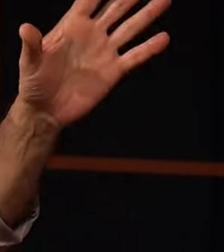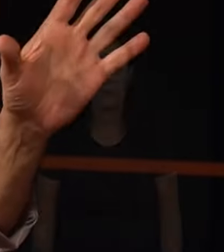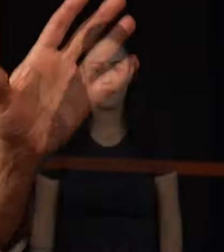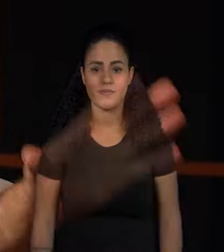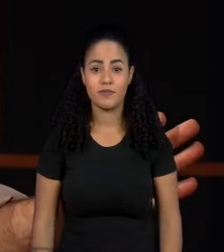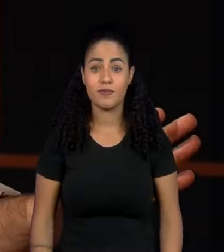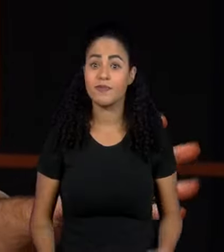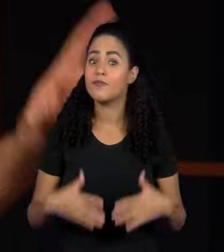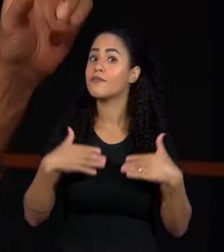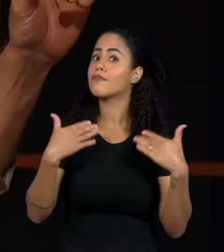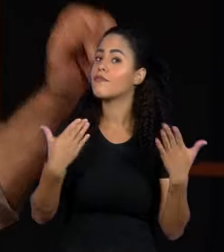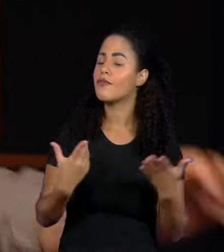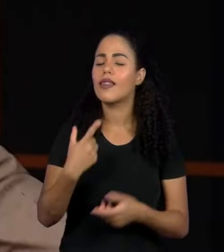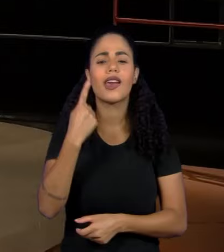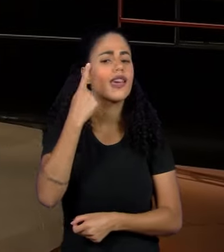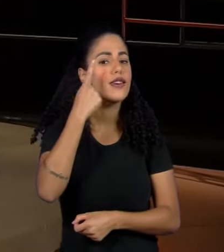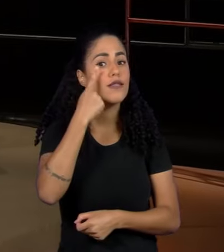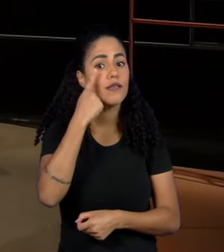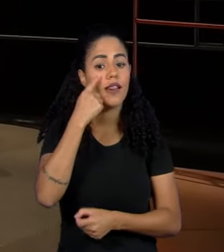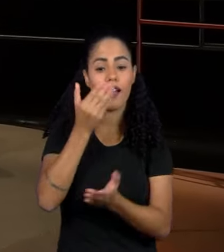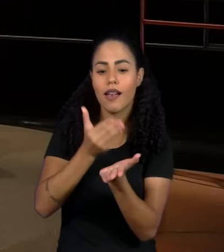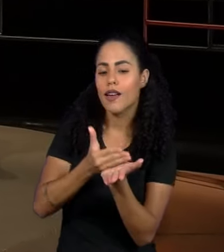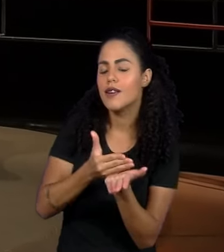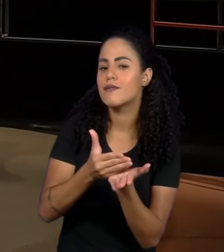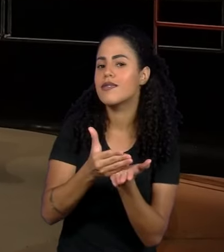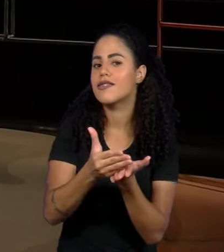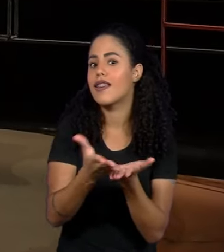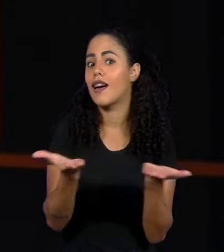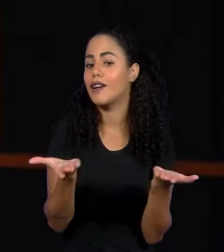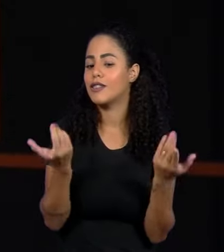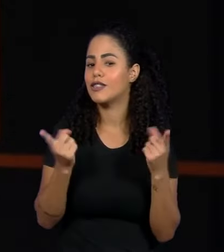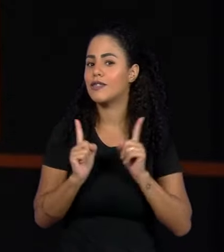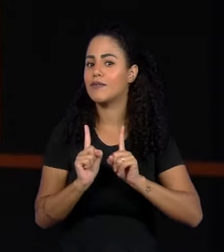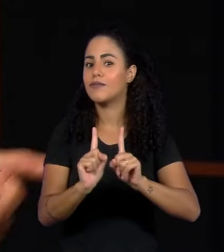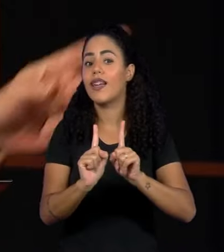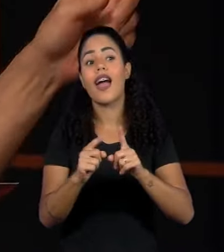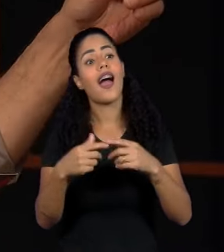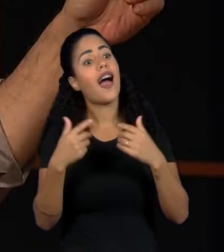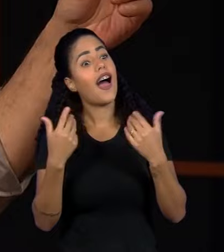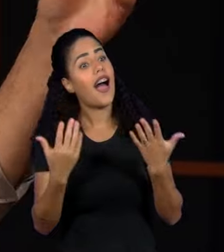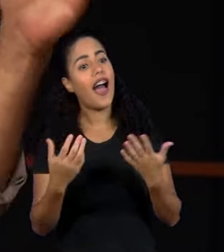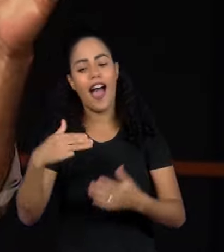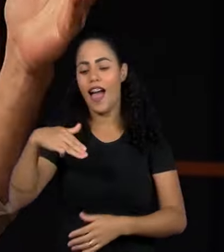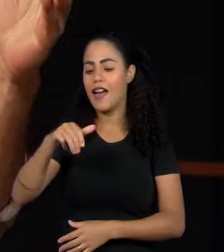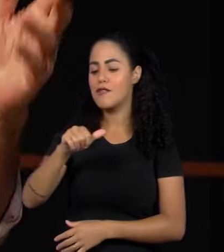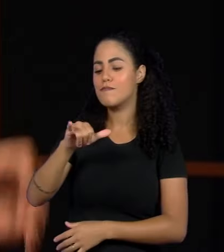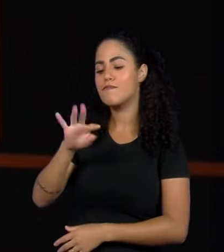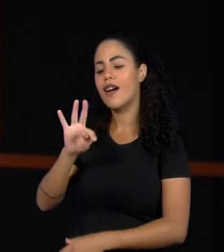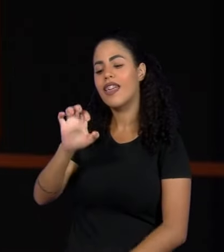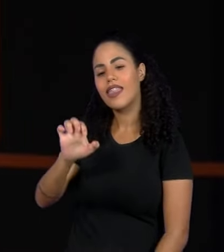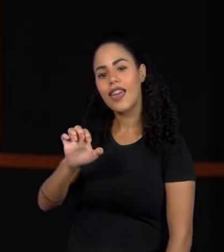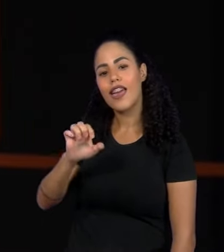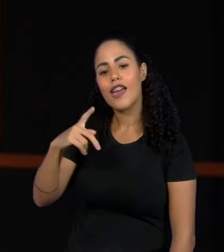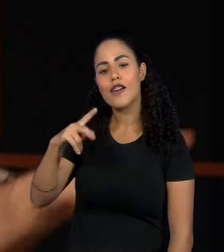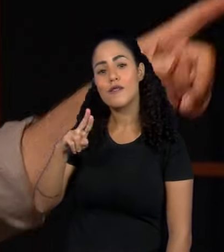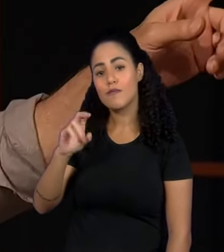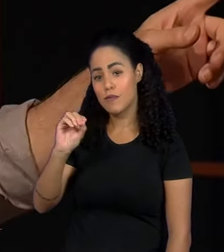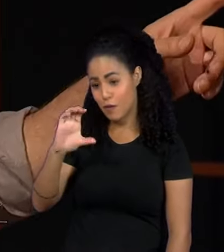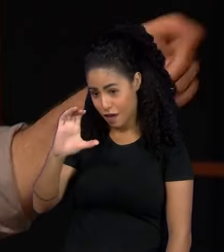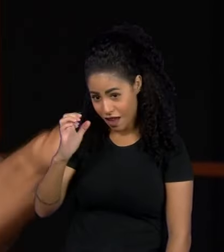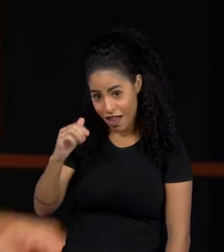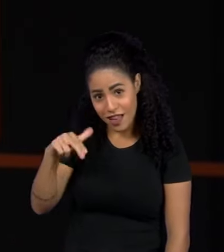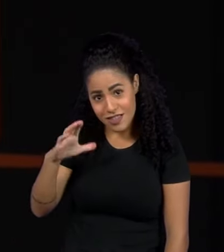Bom, eu já vou ver aqui quem é que vai dar início ao programa. Deixa eu ver. Ah, Maite Proença. Ela esteve conosco